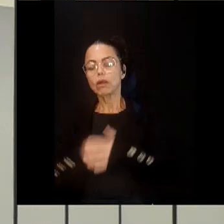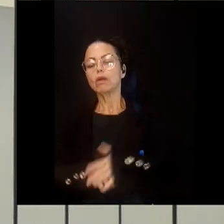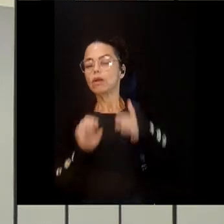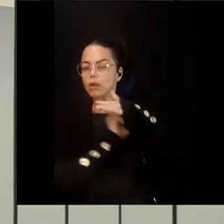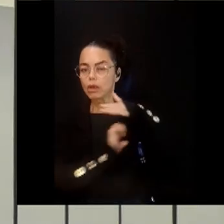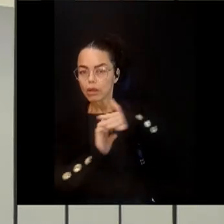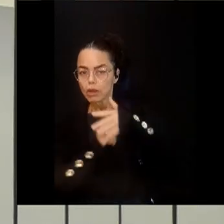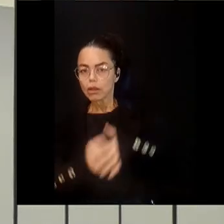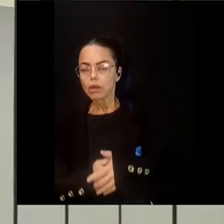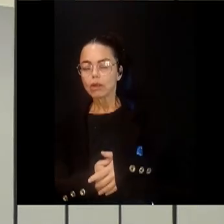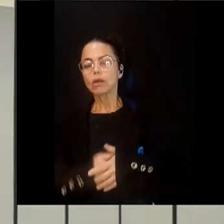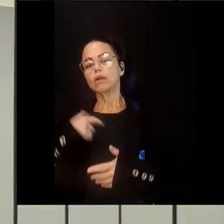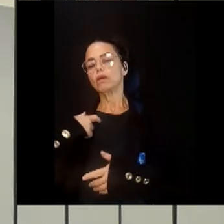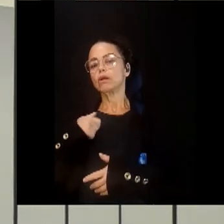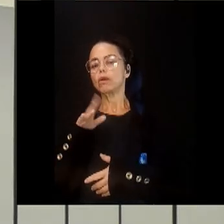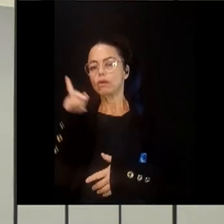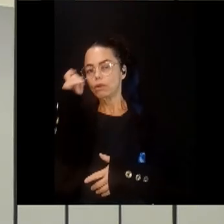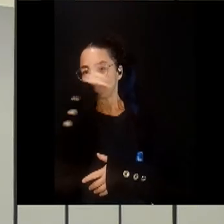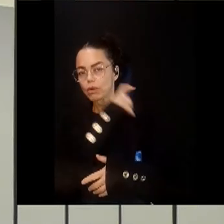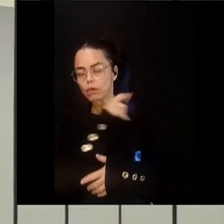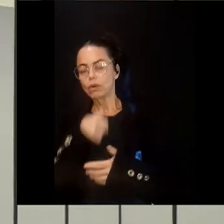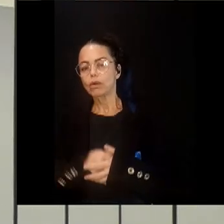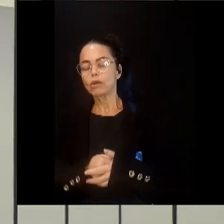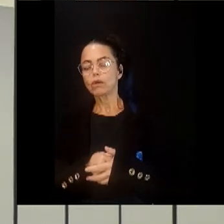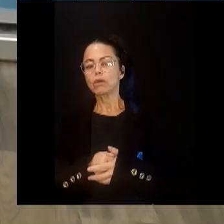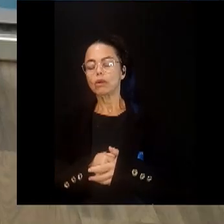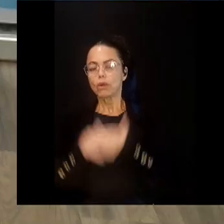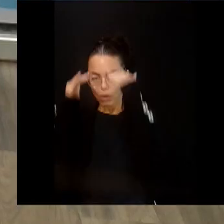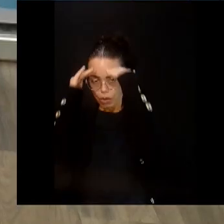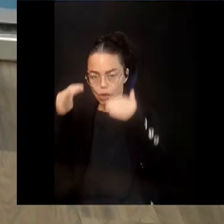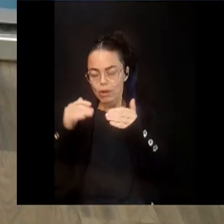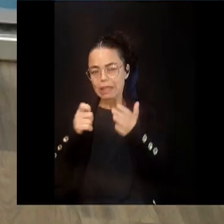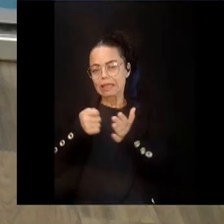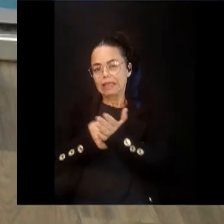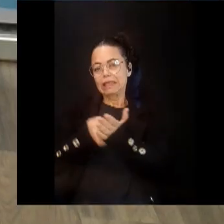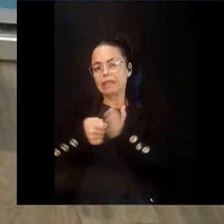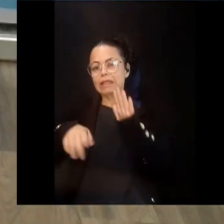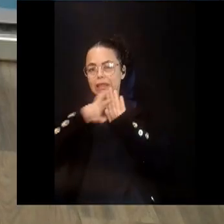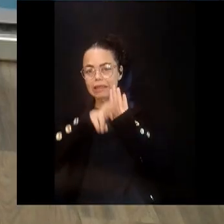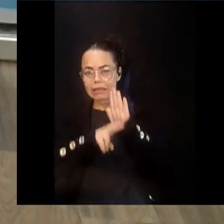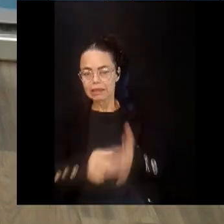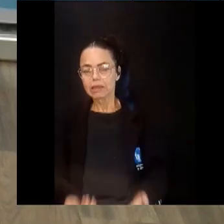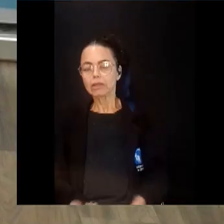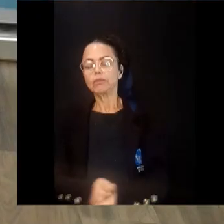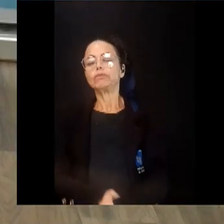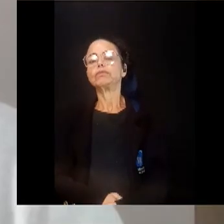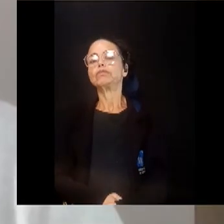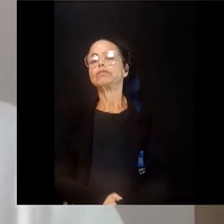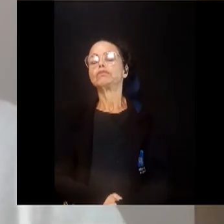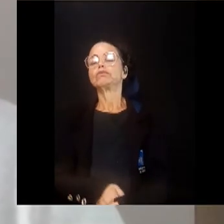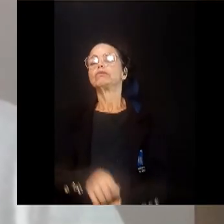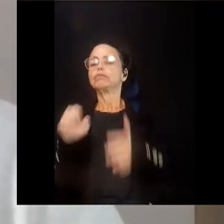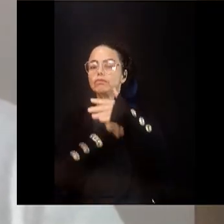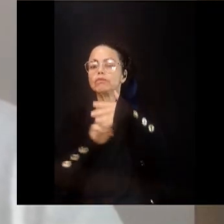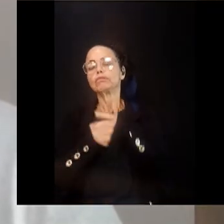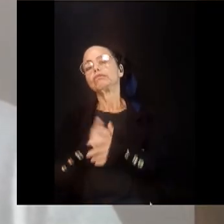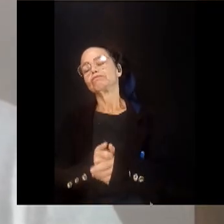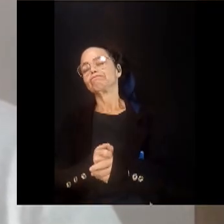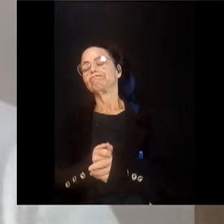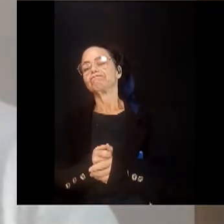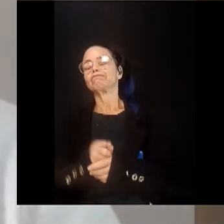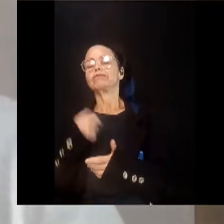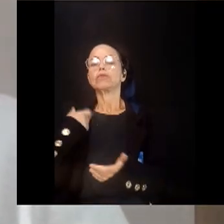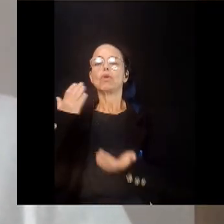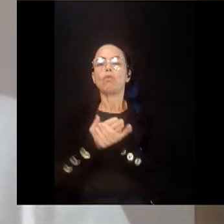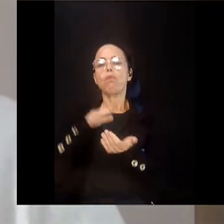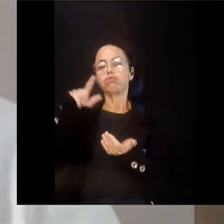mais dificuldades para cumprir essas exigências? Essas empresas têm menos processos, né? Então, quando eu